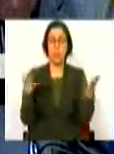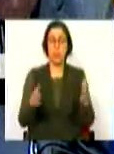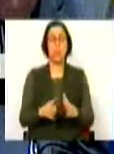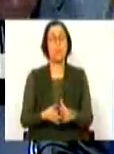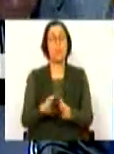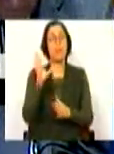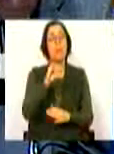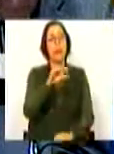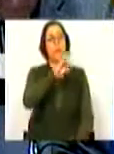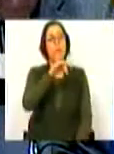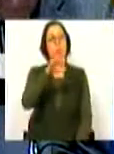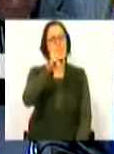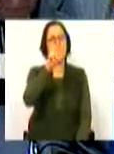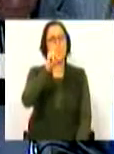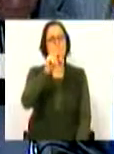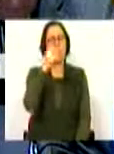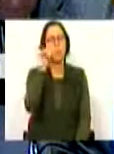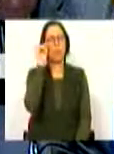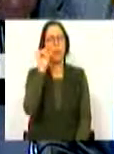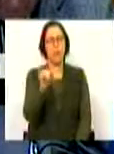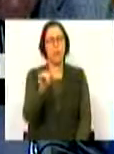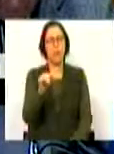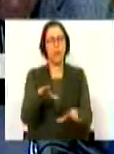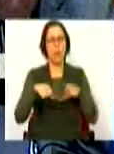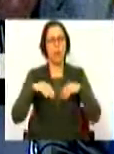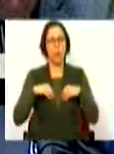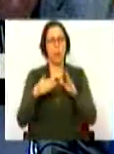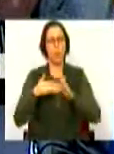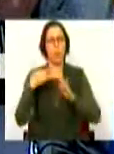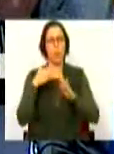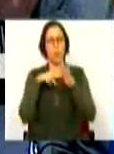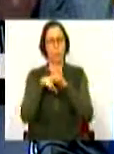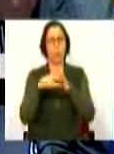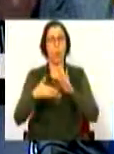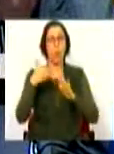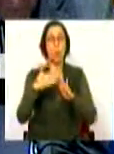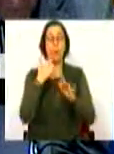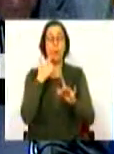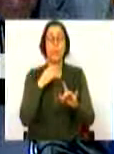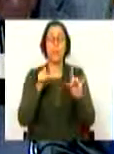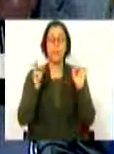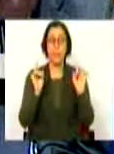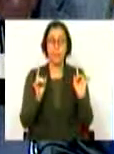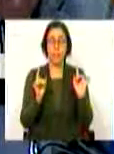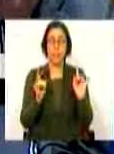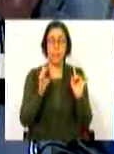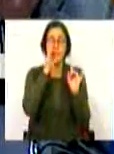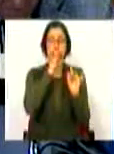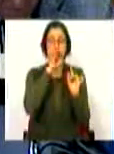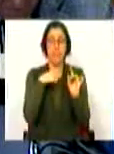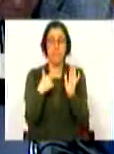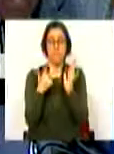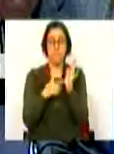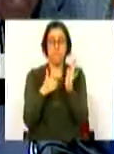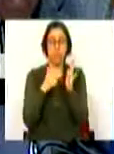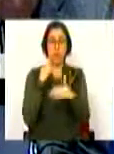e temos mais 232 mil acolhimentos nas urgências. O que significa que se ainda nos